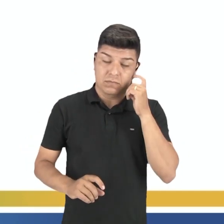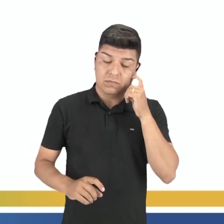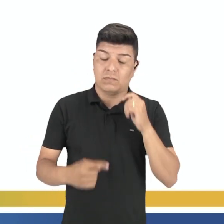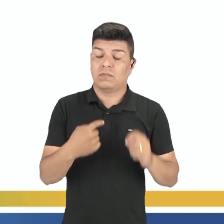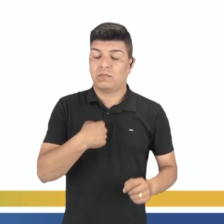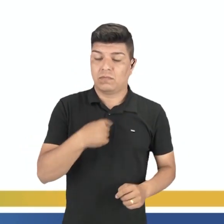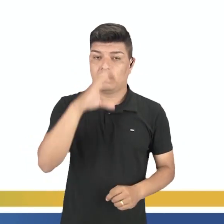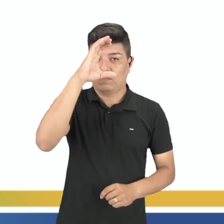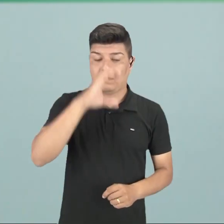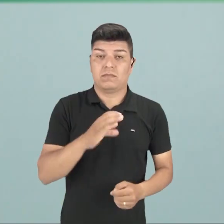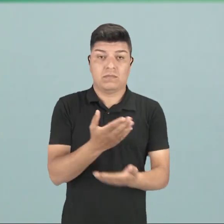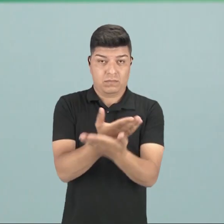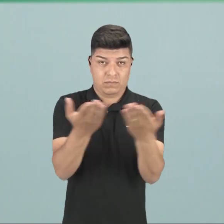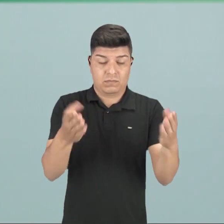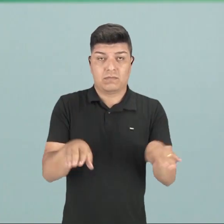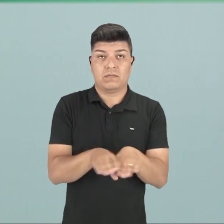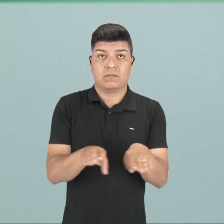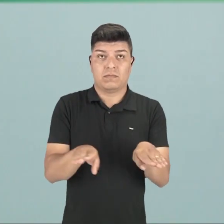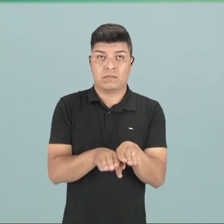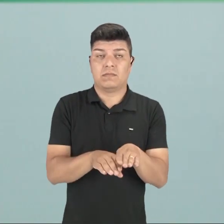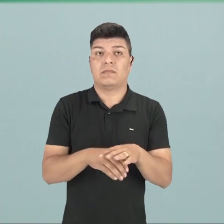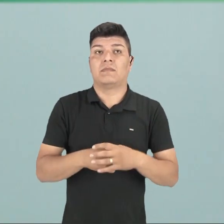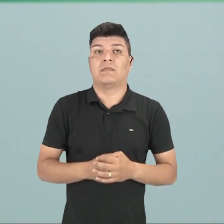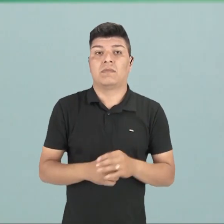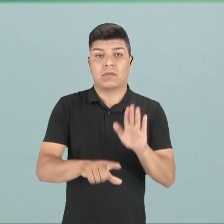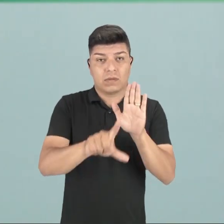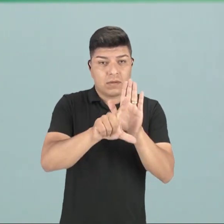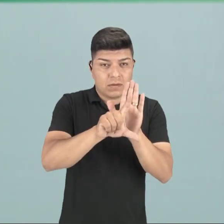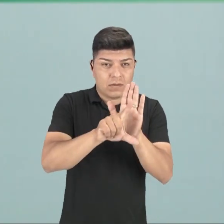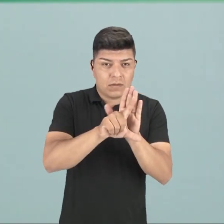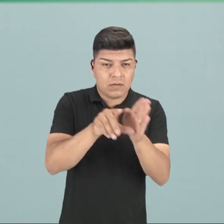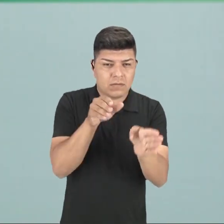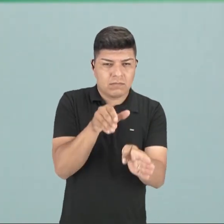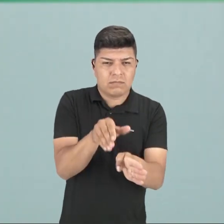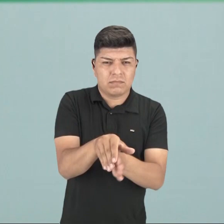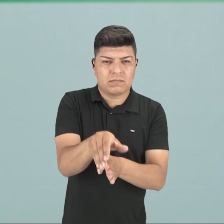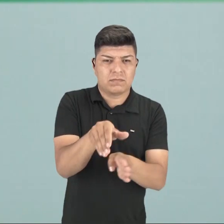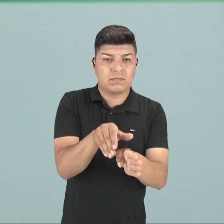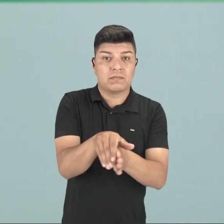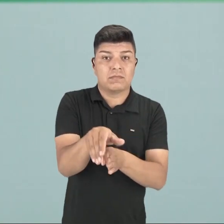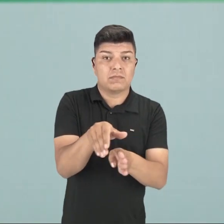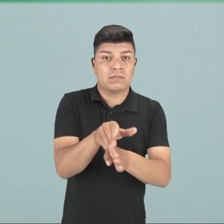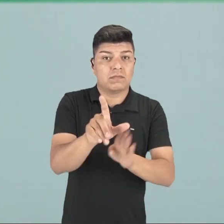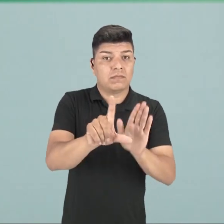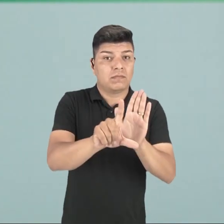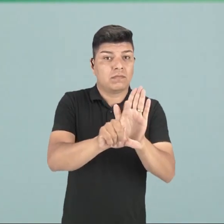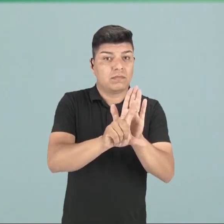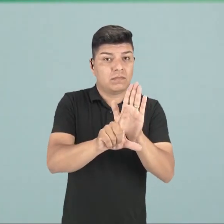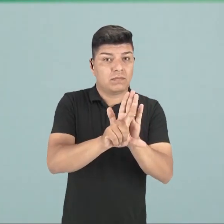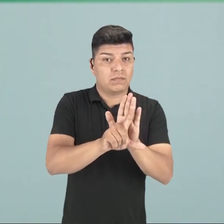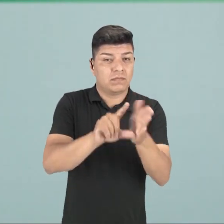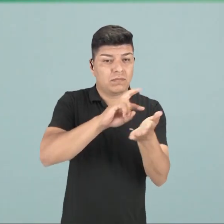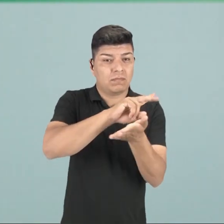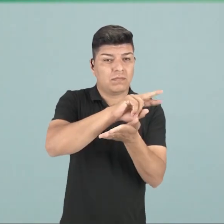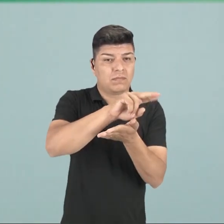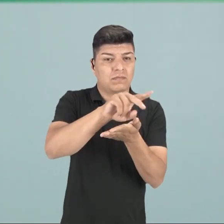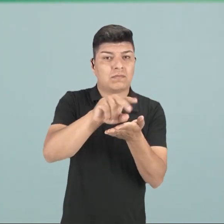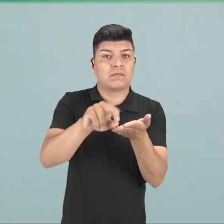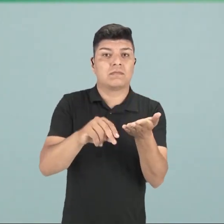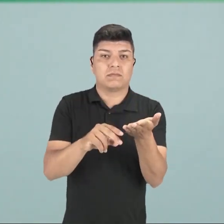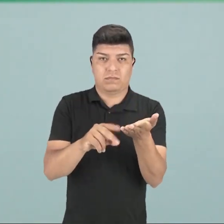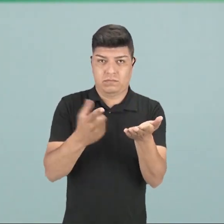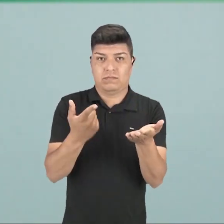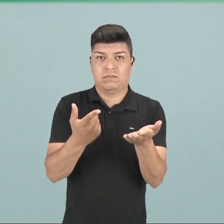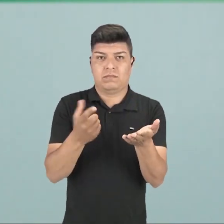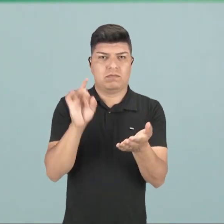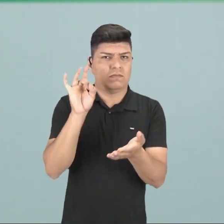cidadã e você também. Então, essa lei, essas orientações, né, aliás, leis no plural, porque são várias, elas não